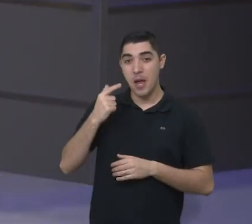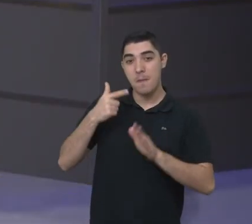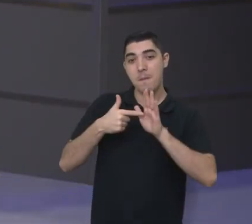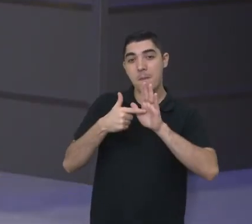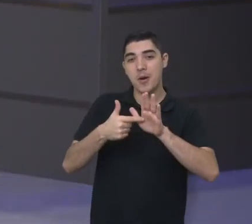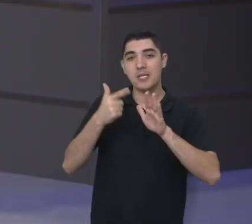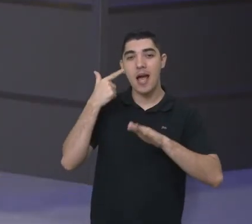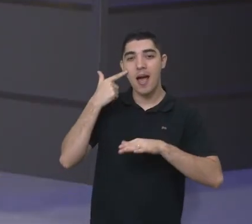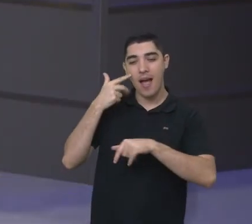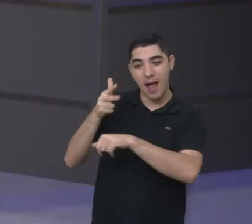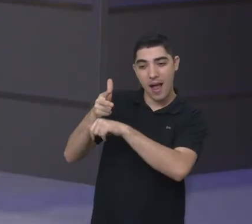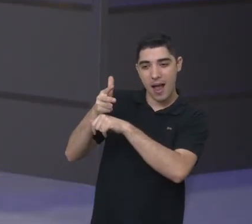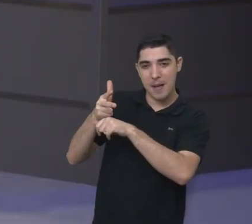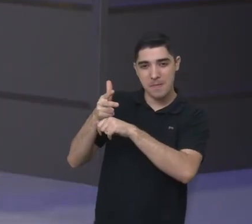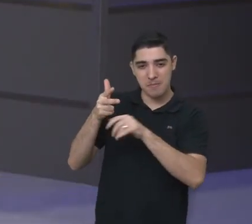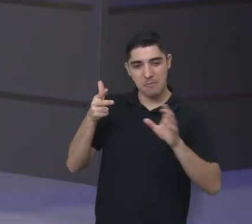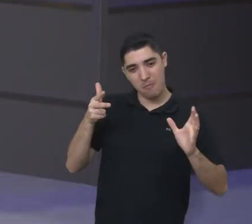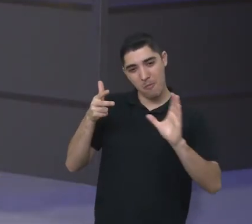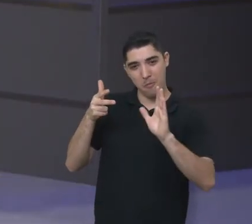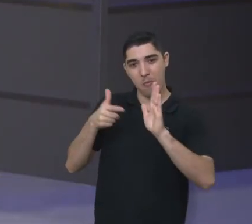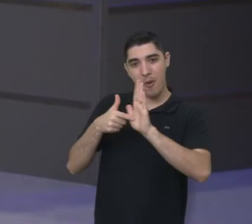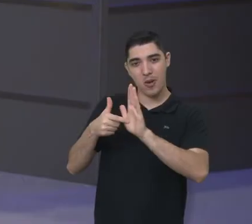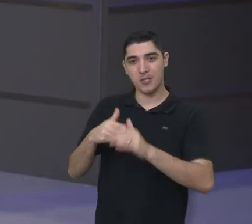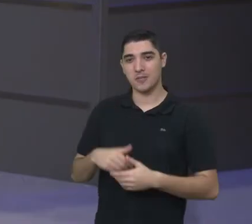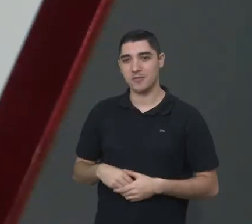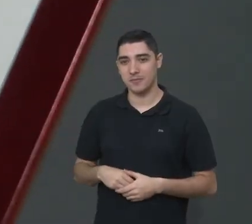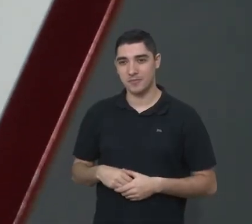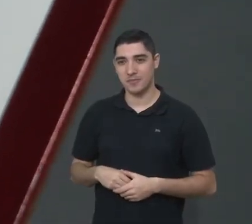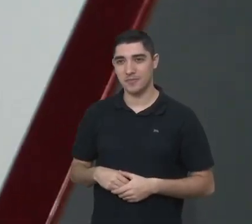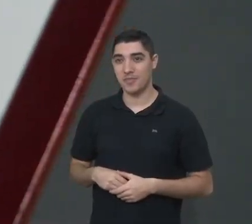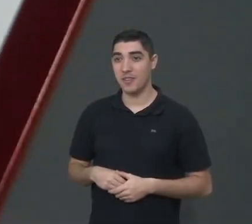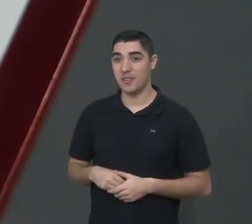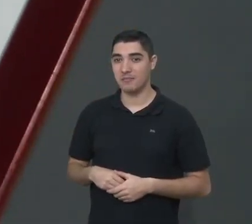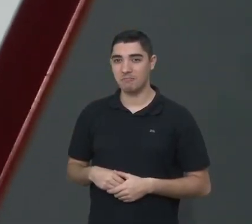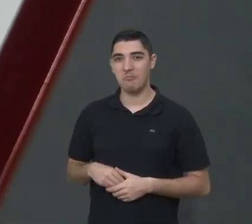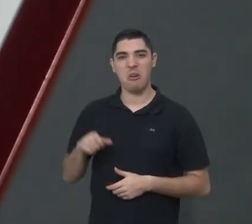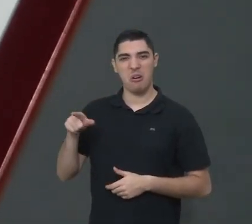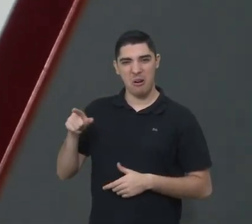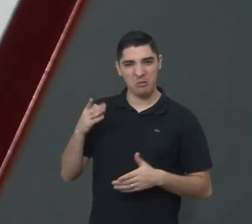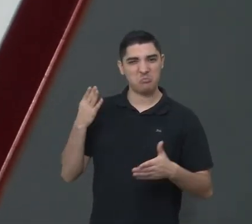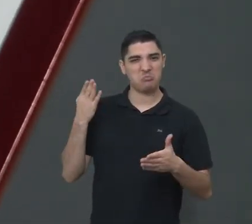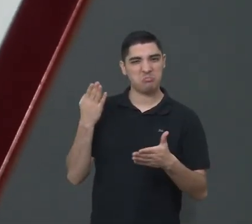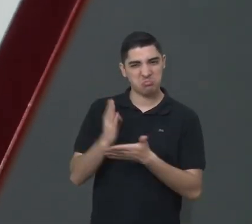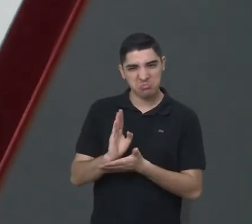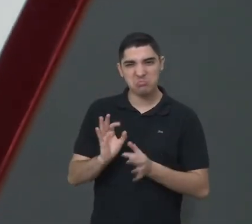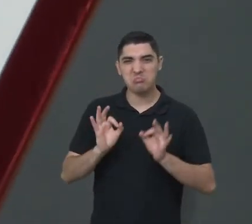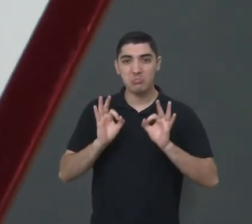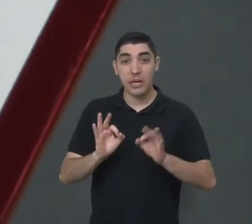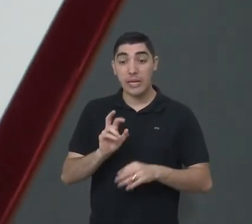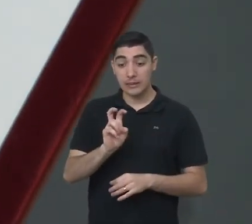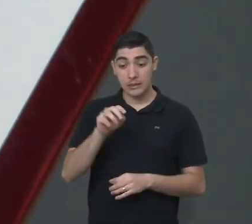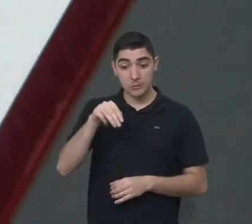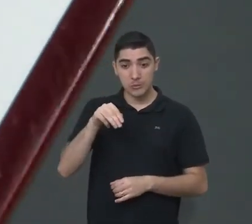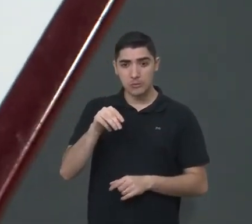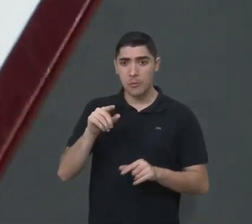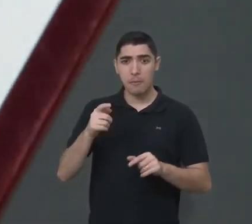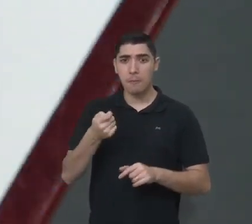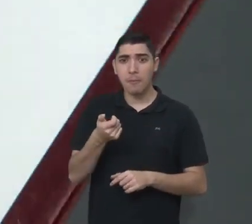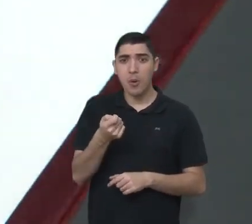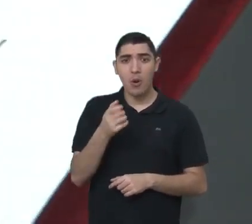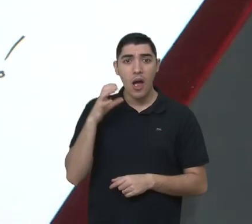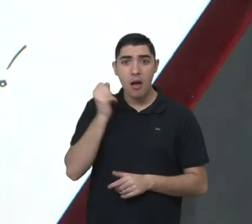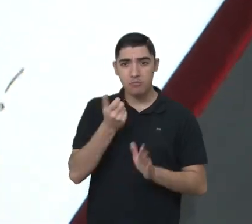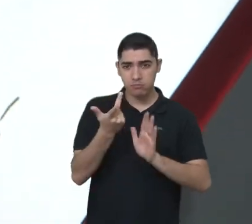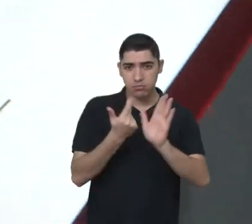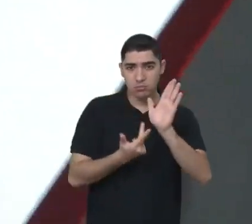aquela câmera ali, ó. Pra cá? Cara, ela já provou que é bom em menos de 5 minutos, né? Se